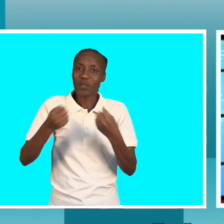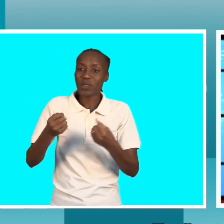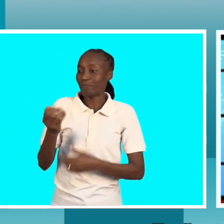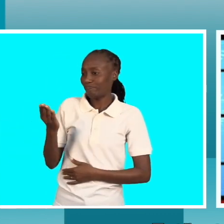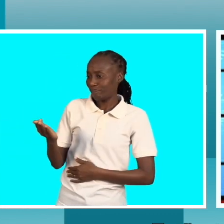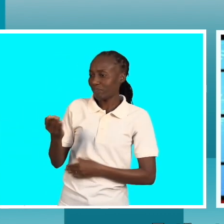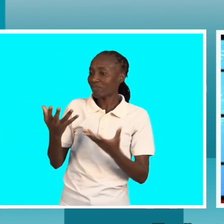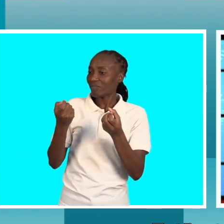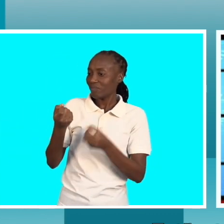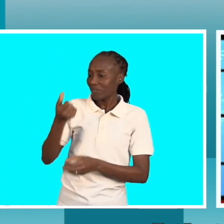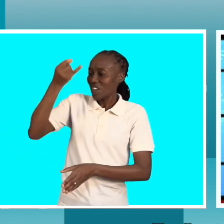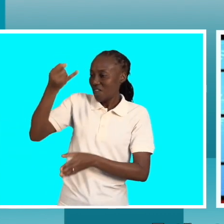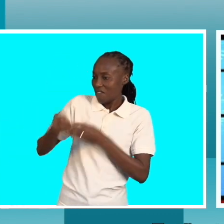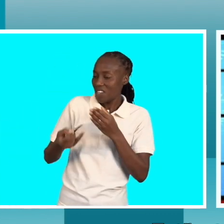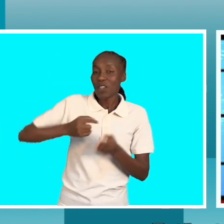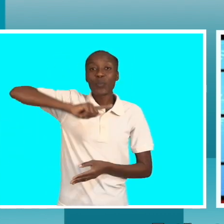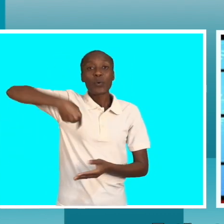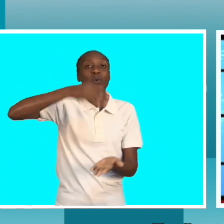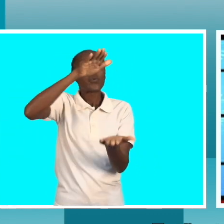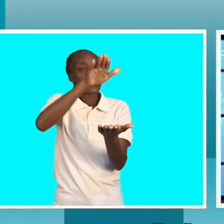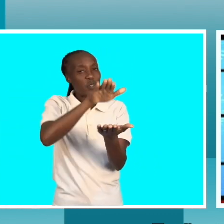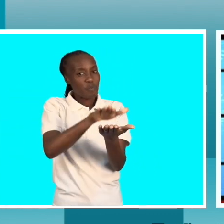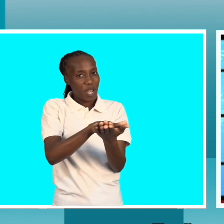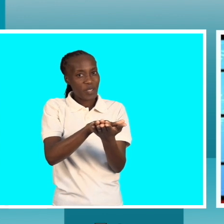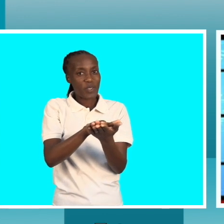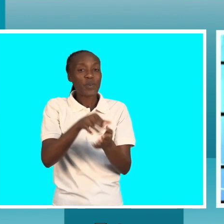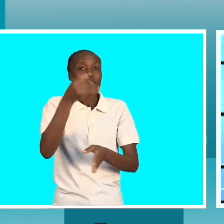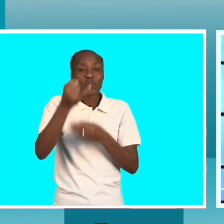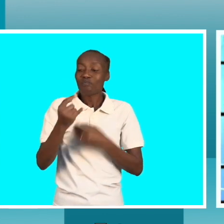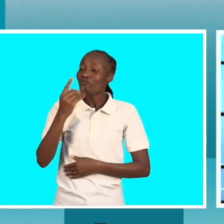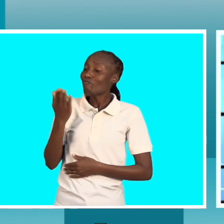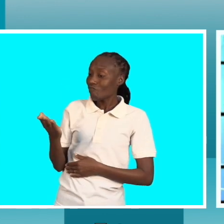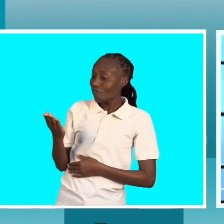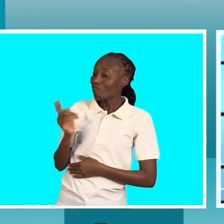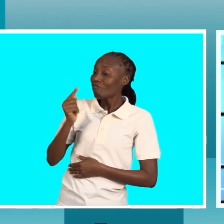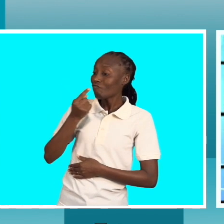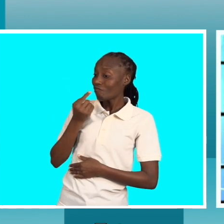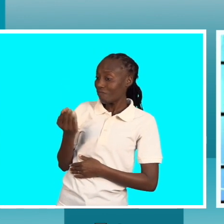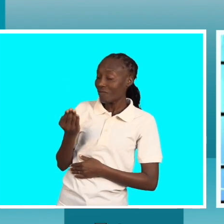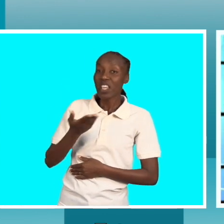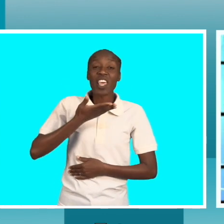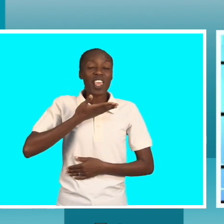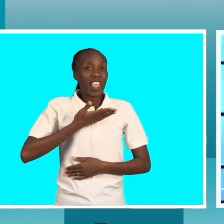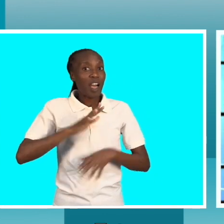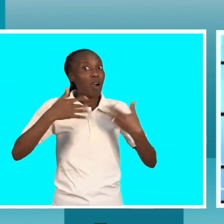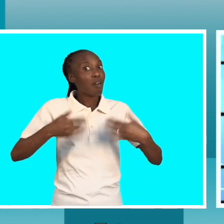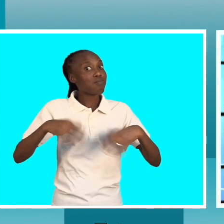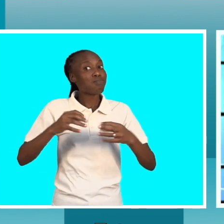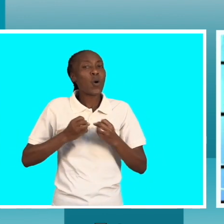trabalho. Esse trabalho, infelizmente, não vai acabar amanhã. Estamos já mesmo na reta final do nosso espaço.